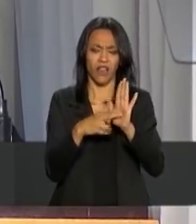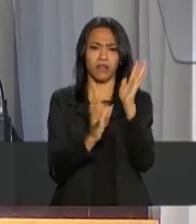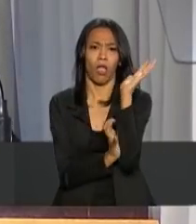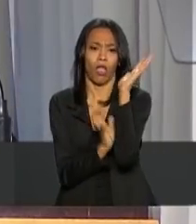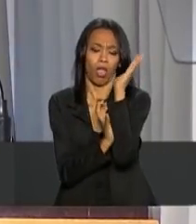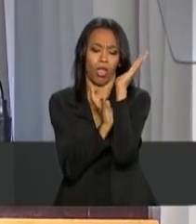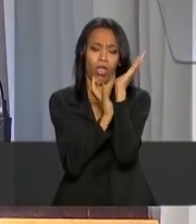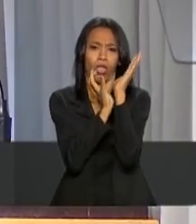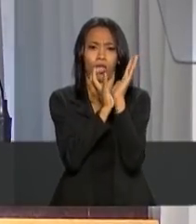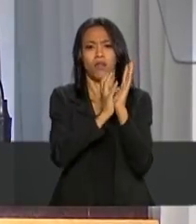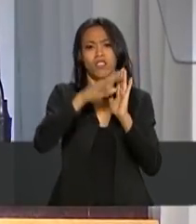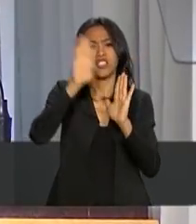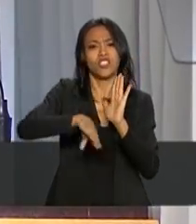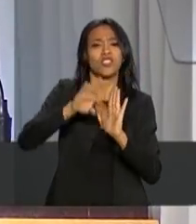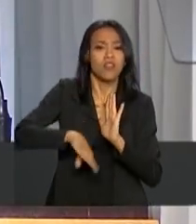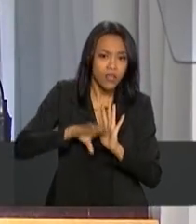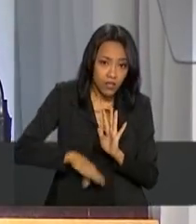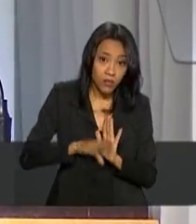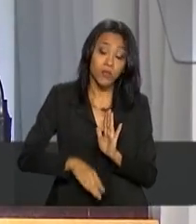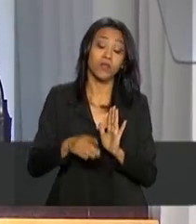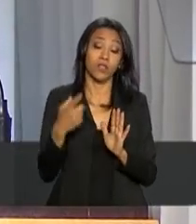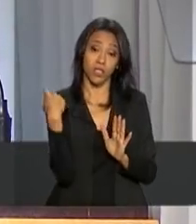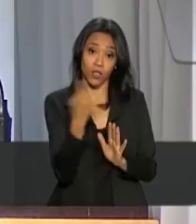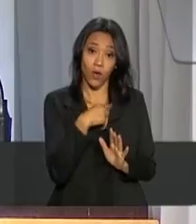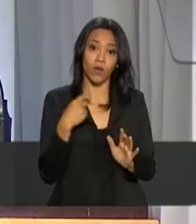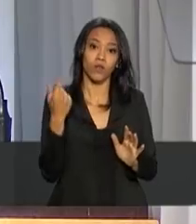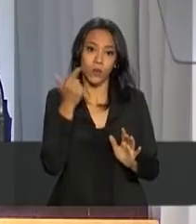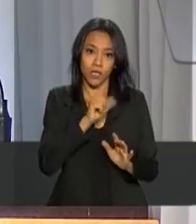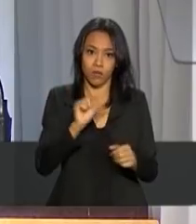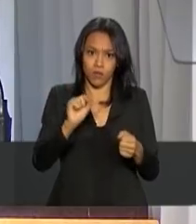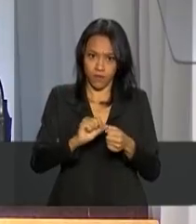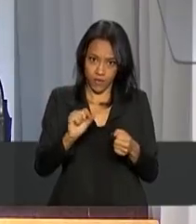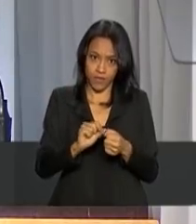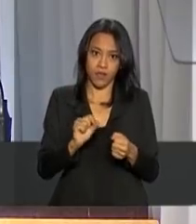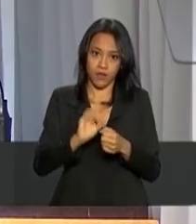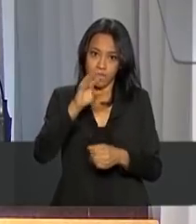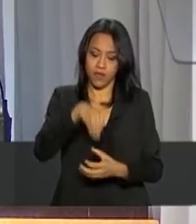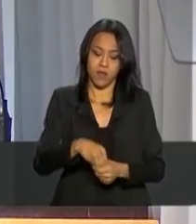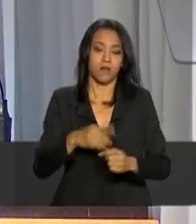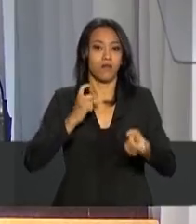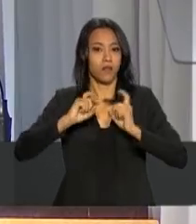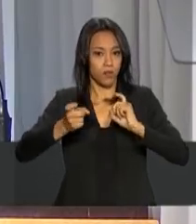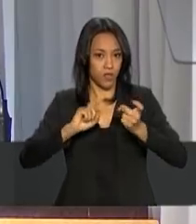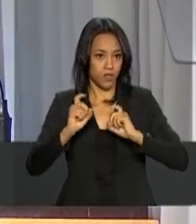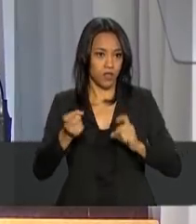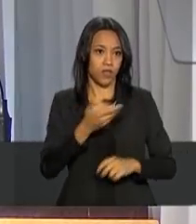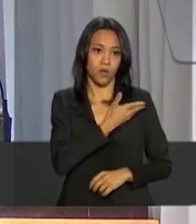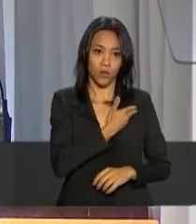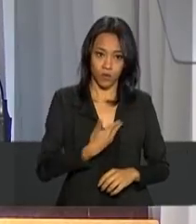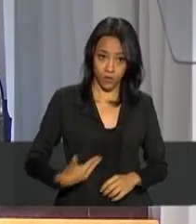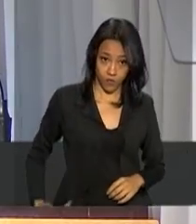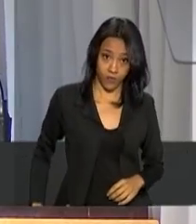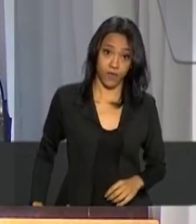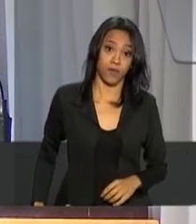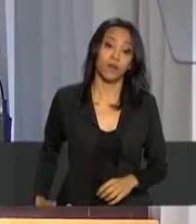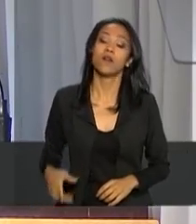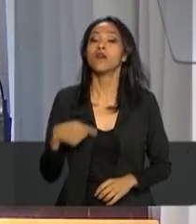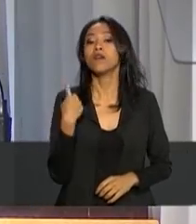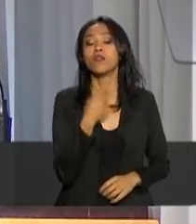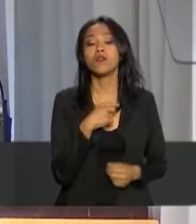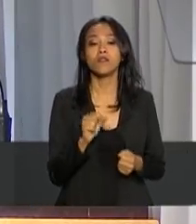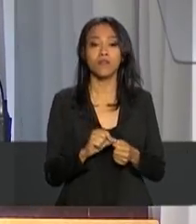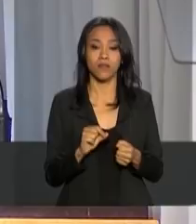públicos, nós conseguimos fazê-la, e isso é para agilizar exata e precisamente a atividade econômica, né? Nós fizemos